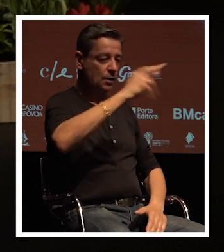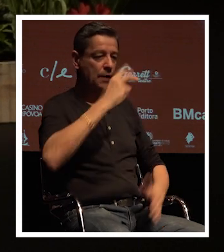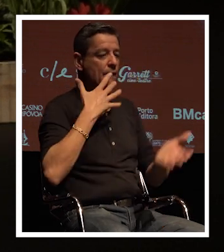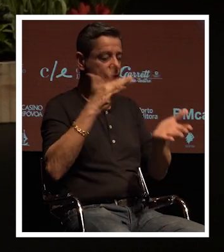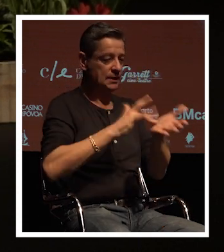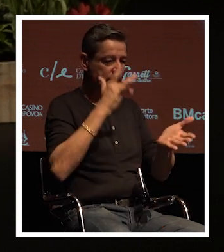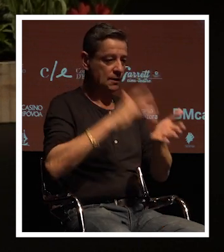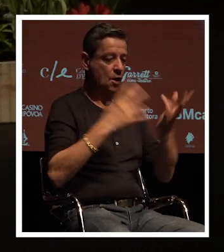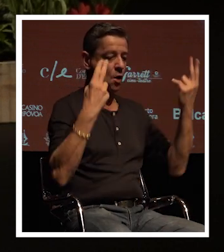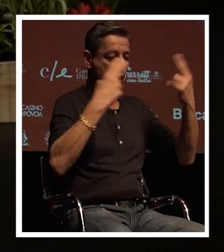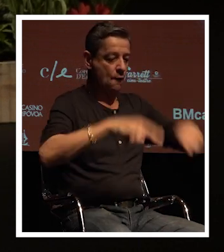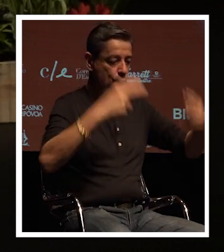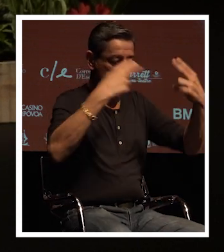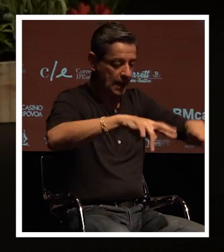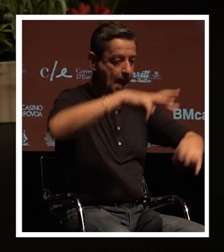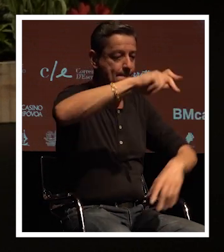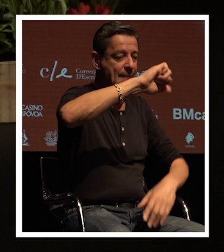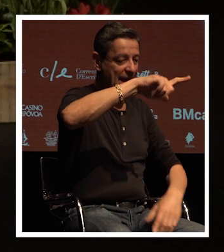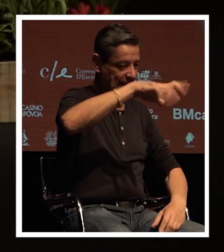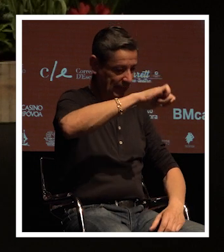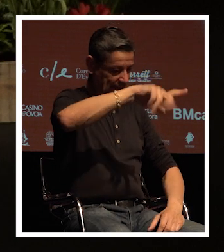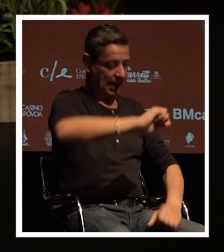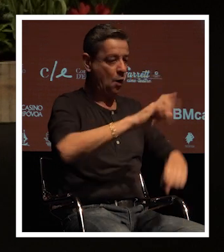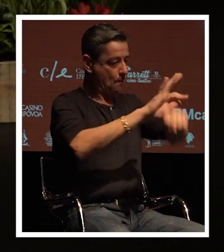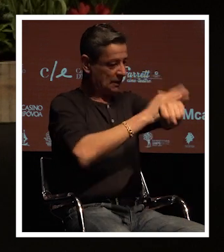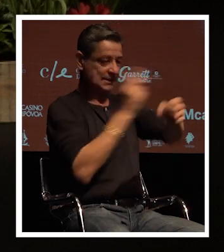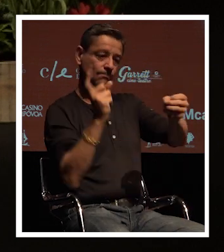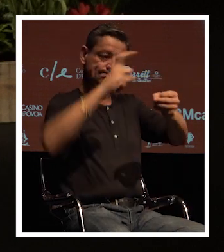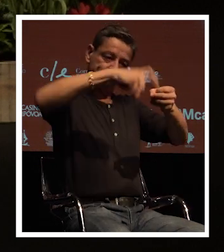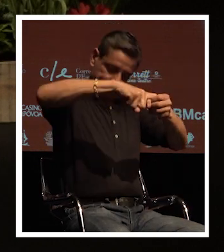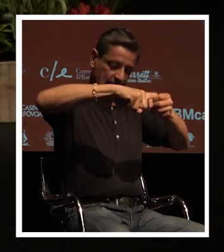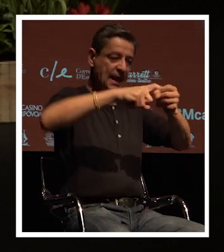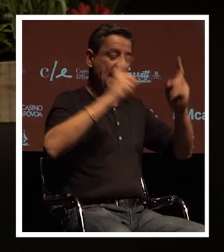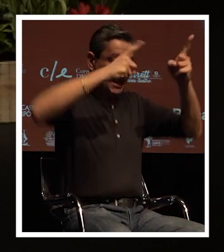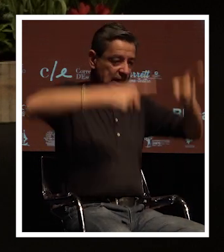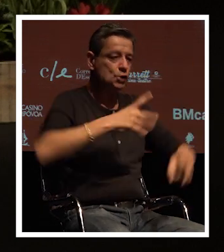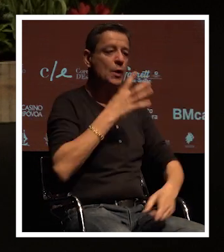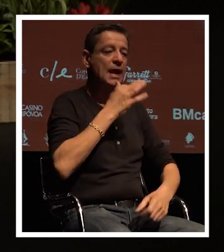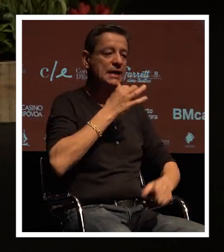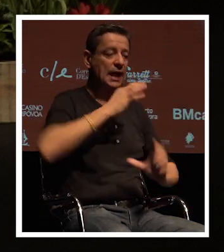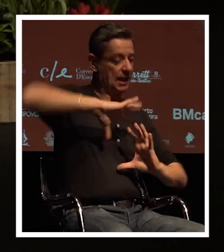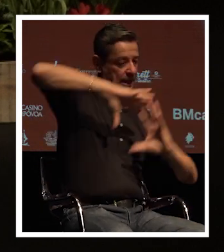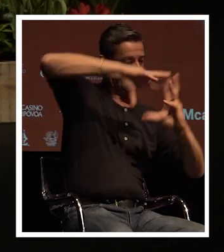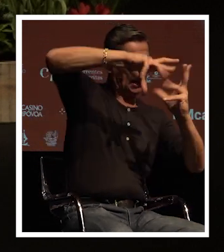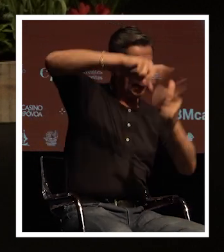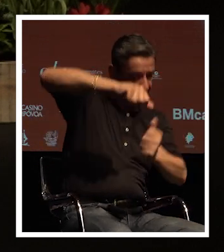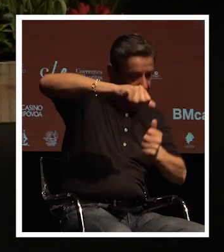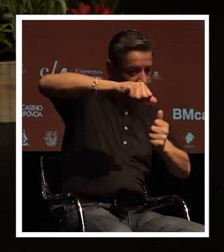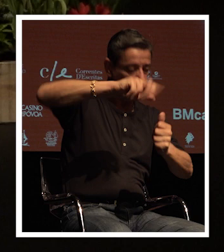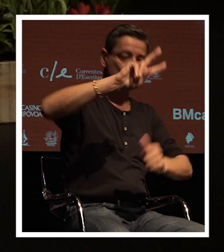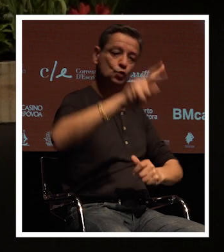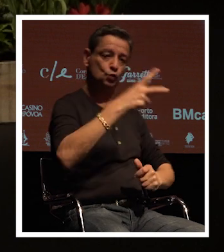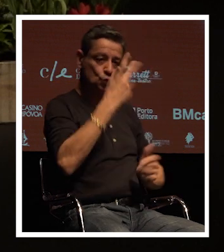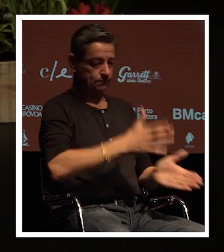livro fronteira mátria em parceria com o poeta Vinícius terra que tem ambos apresentado dos dois